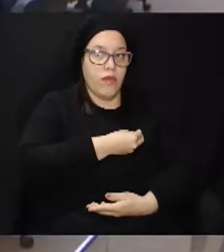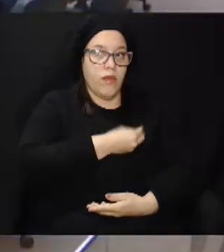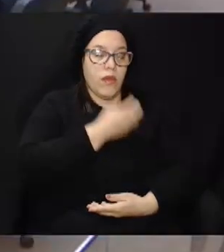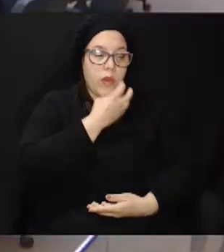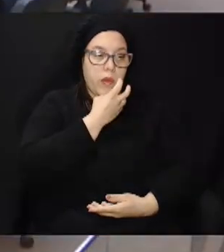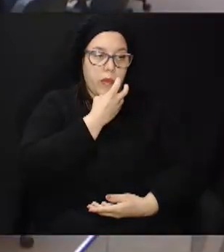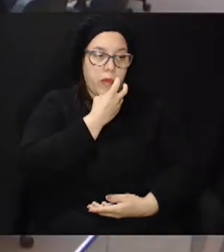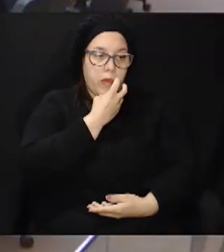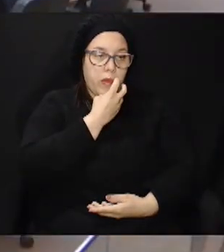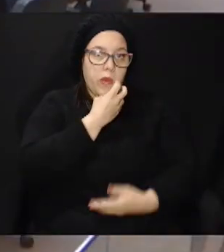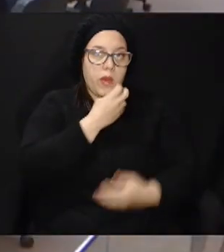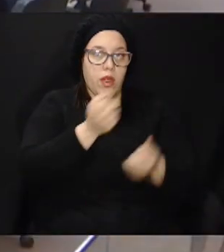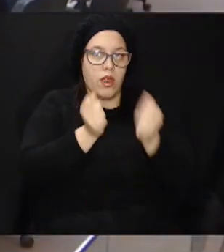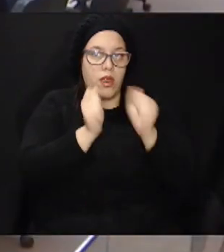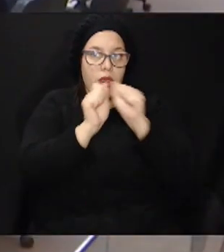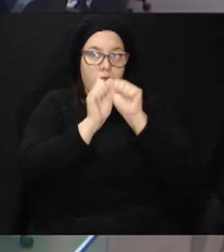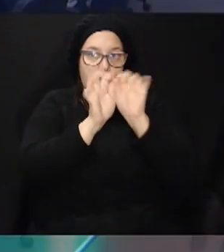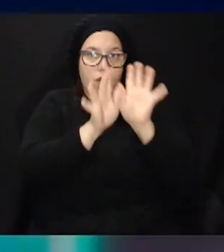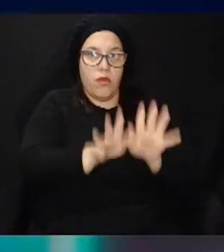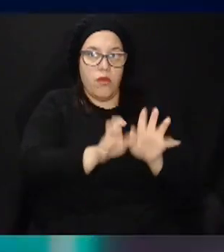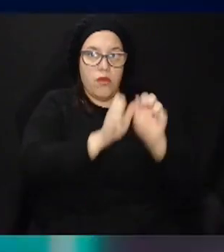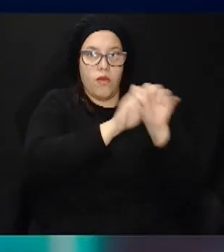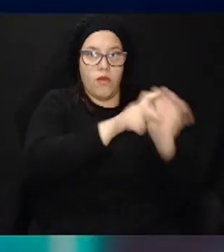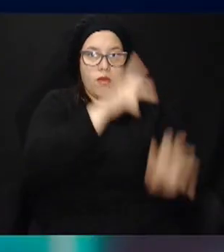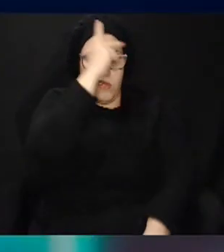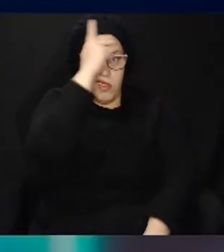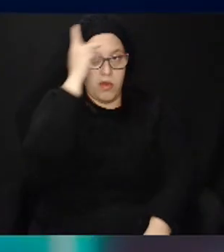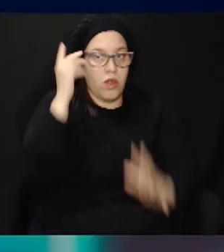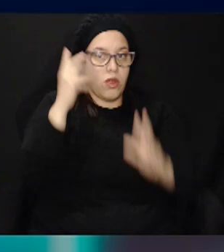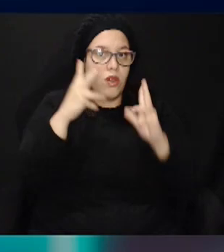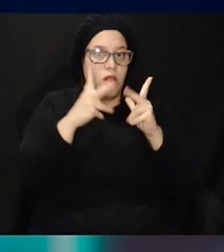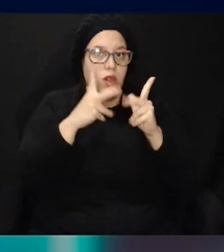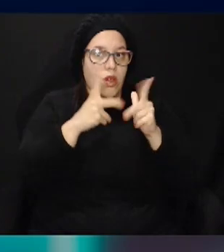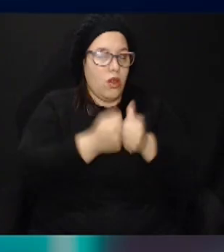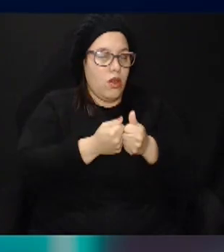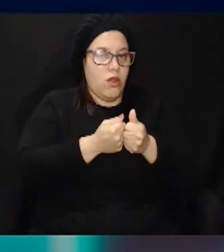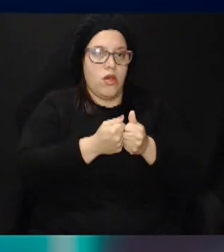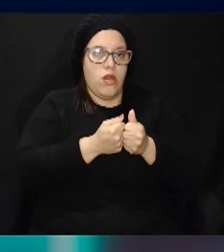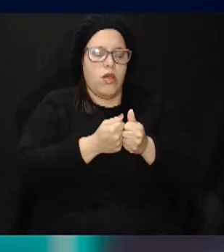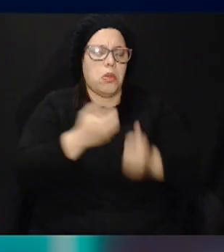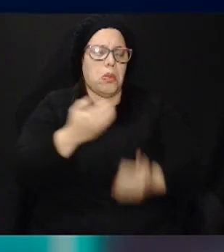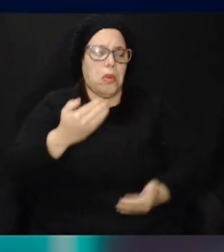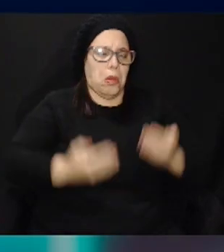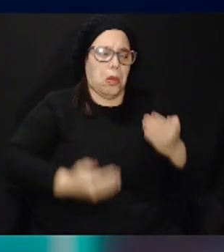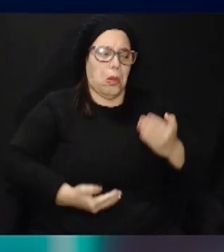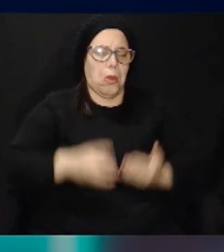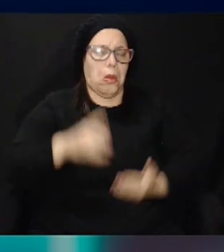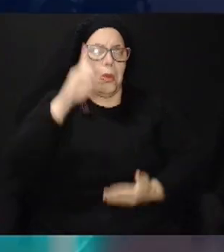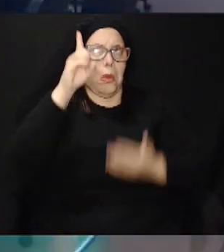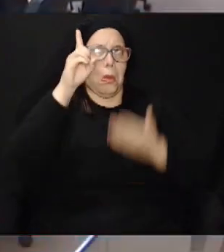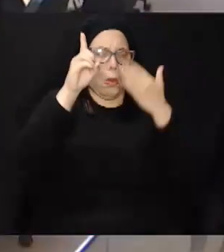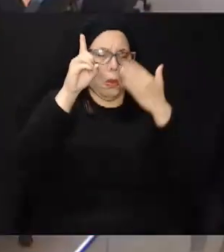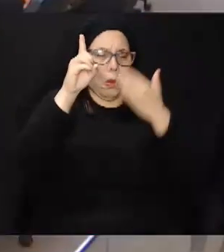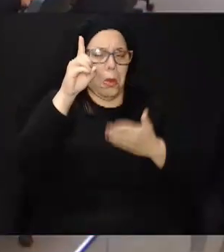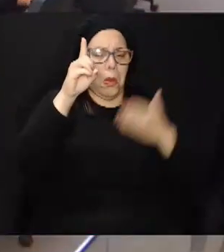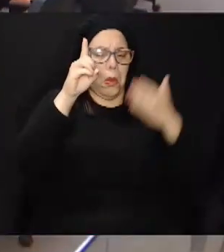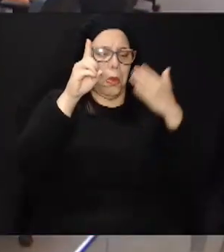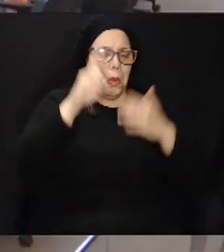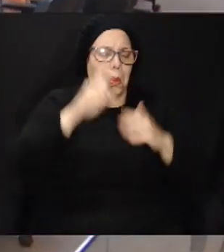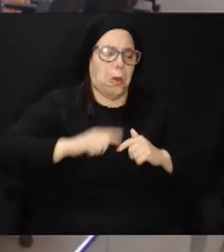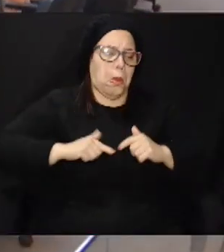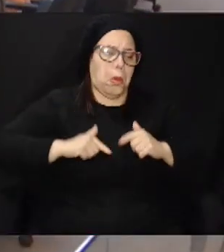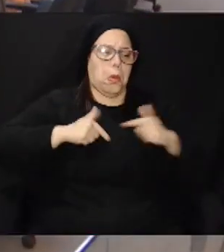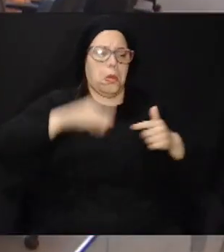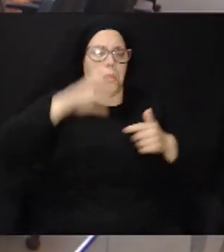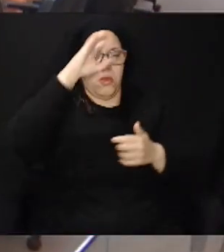abençoar, né? Foram pessoas maravilhosas, servos de Deus, homens de Deus mesmo, pessoas lutadoras que acreditam